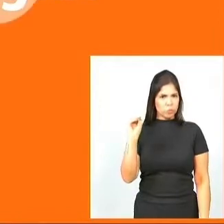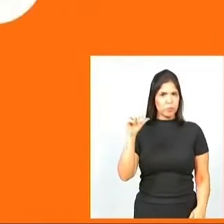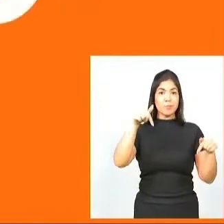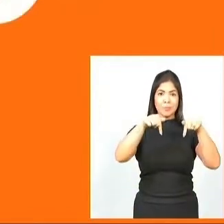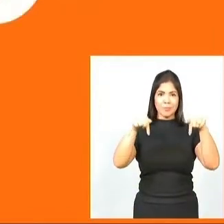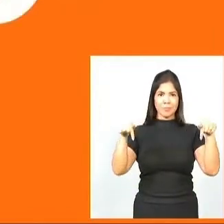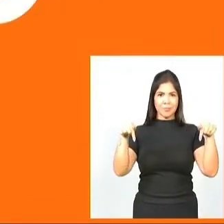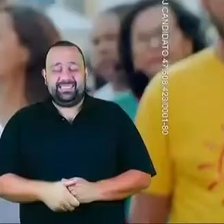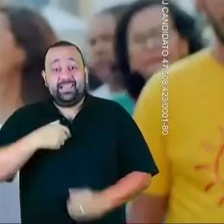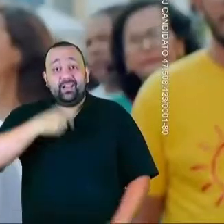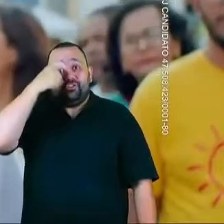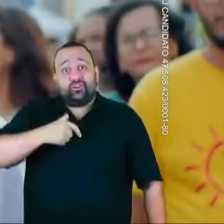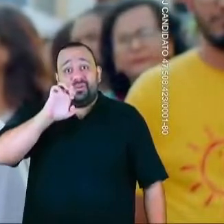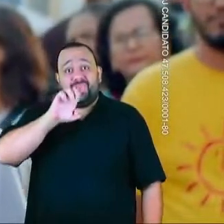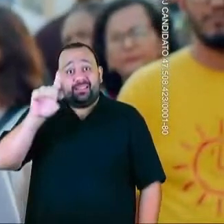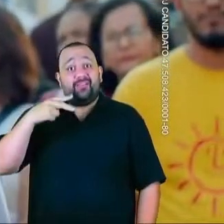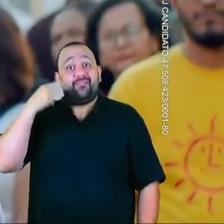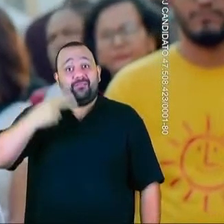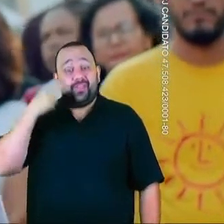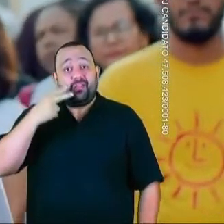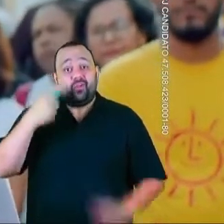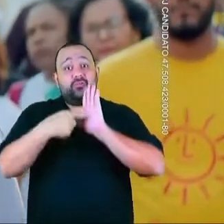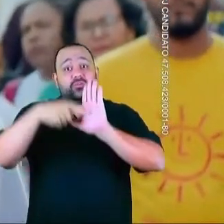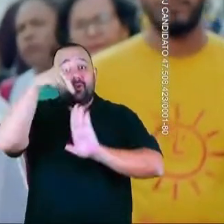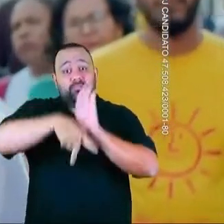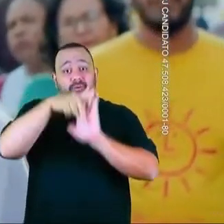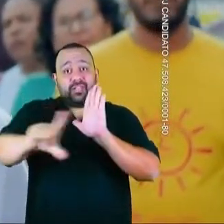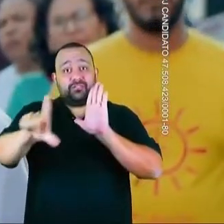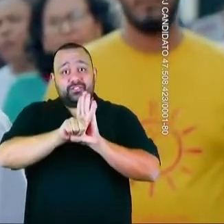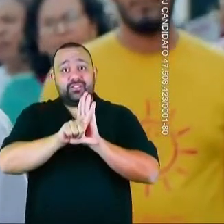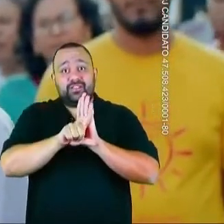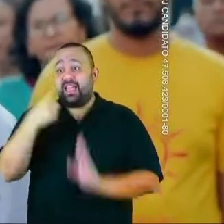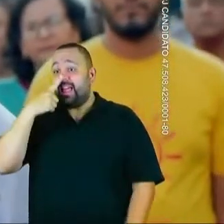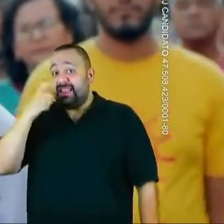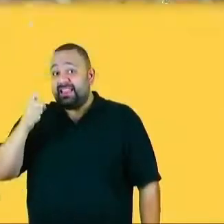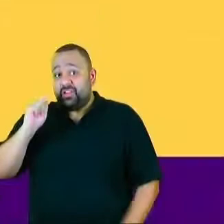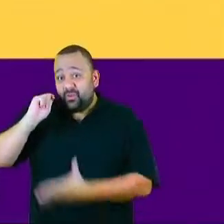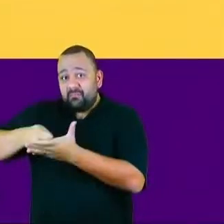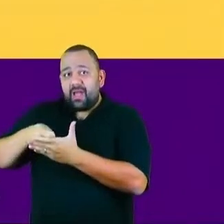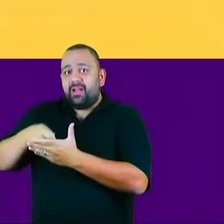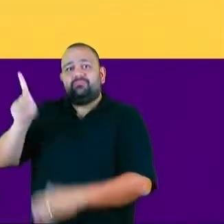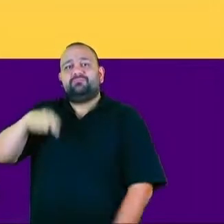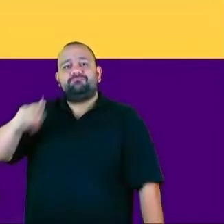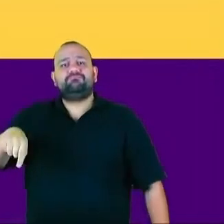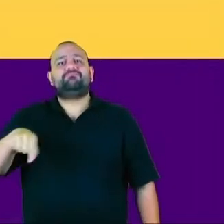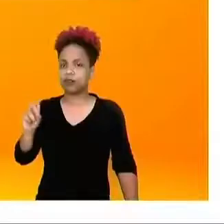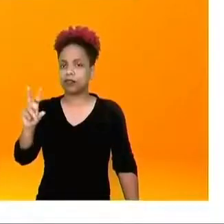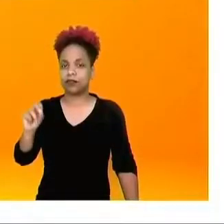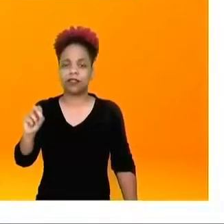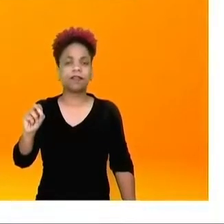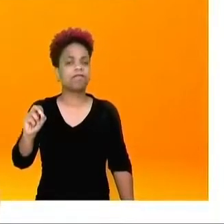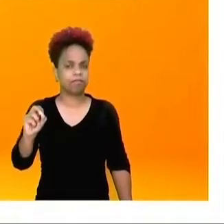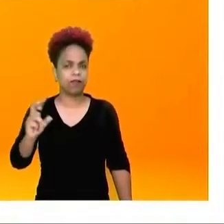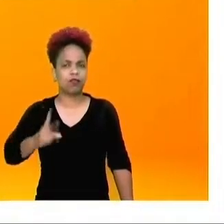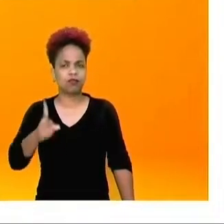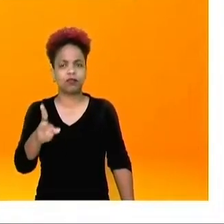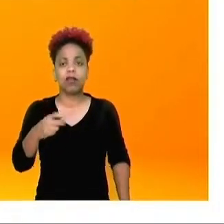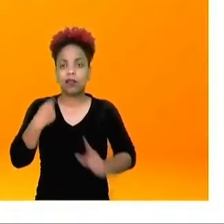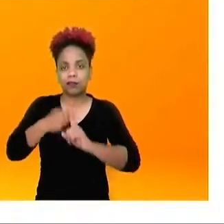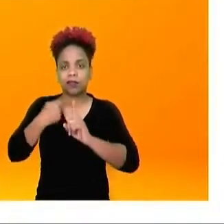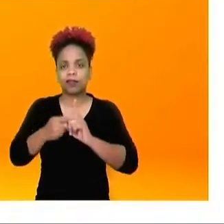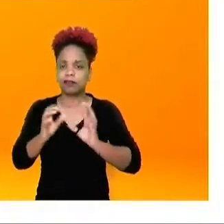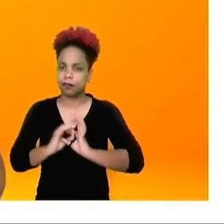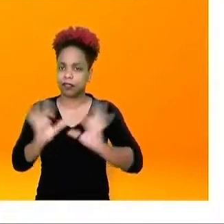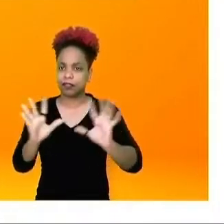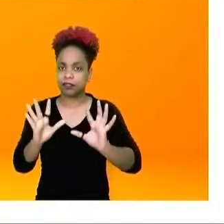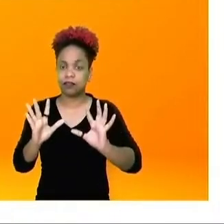Candidatos.org.br. Novo. Sou Edmilson, vereador que apresentou o projeto de lei que acabou com a taxa do lixo. Sou Ediane Maria, candidata a